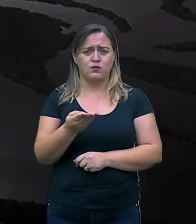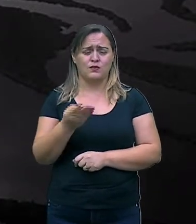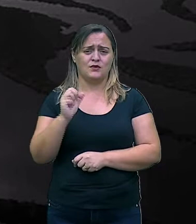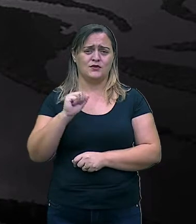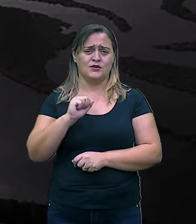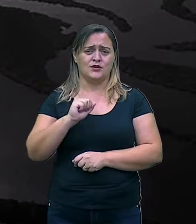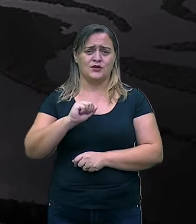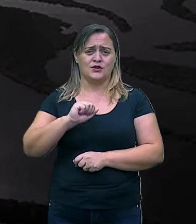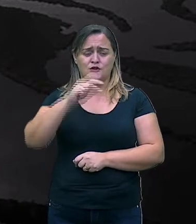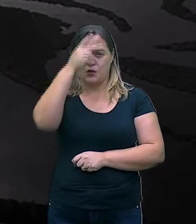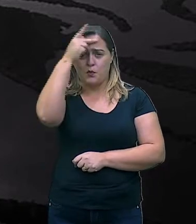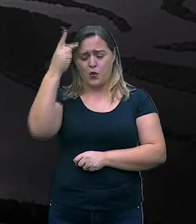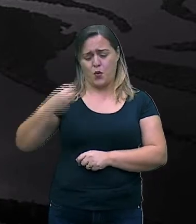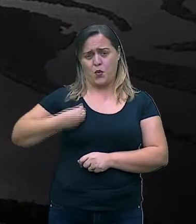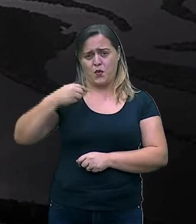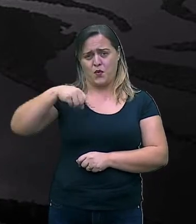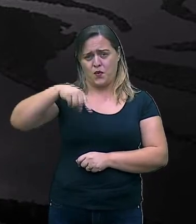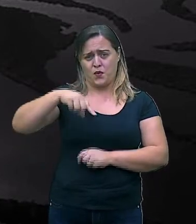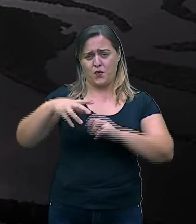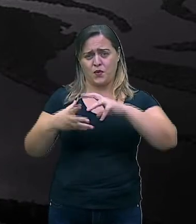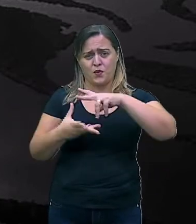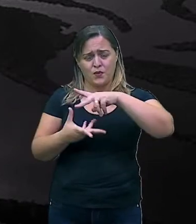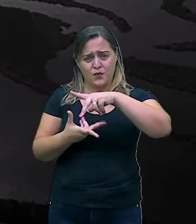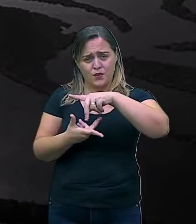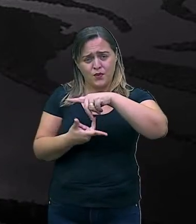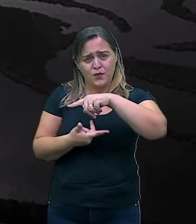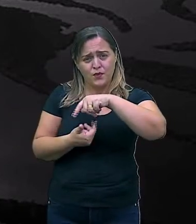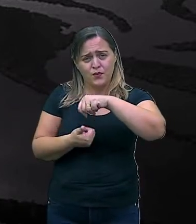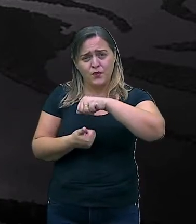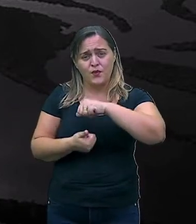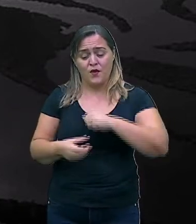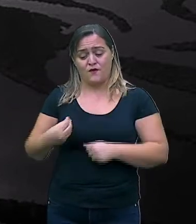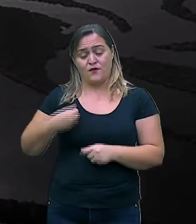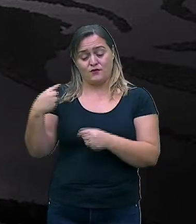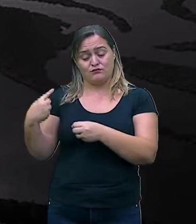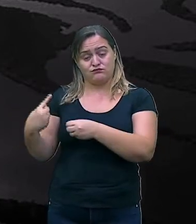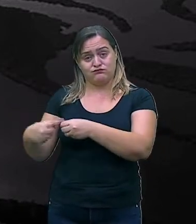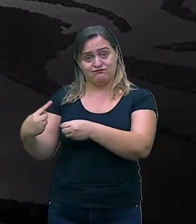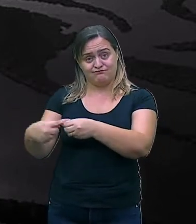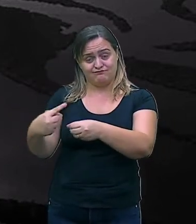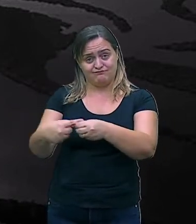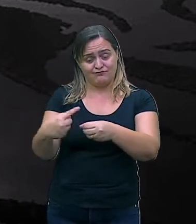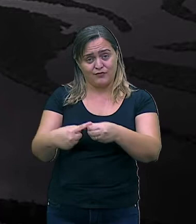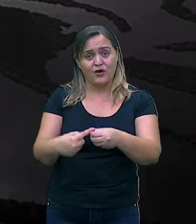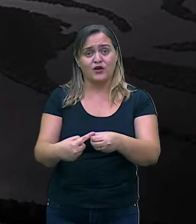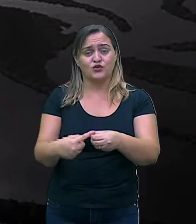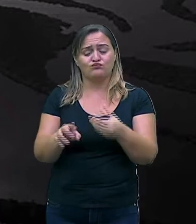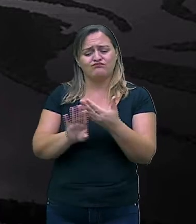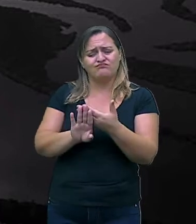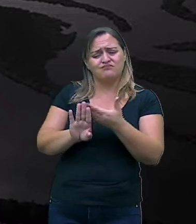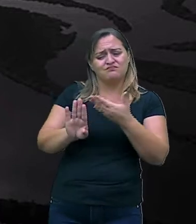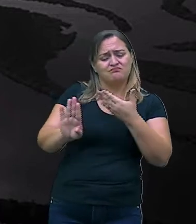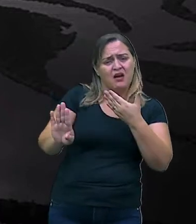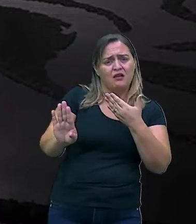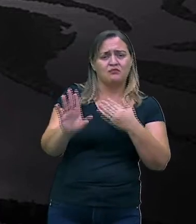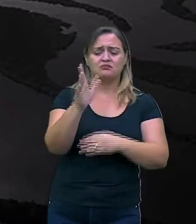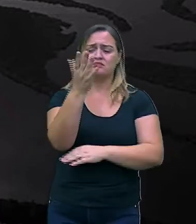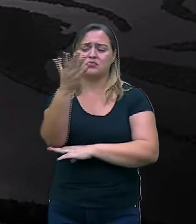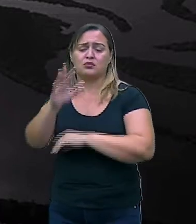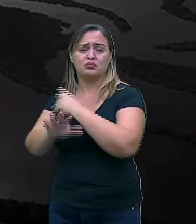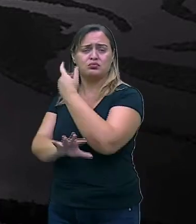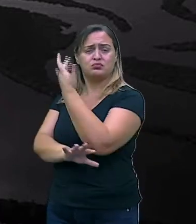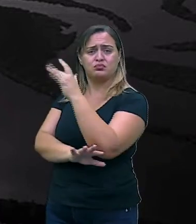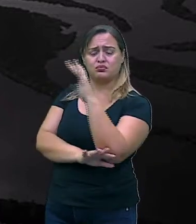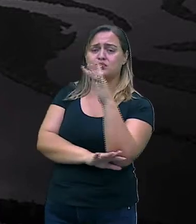habitantes, né, na Terra, vivem em centros urbanos, convivem pouco com ambientes naturais mais